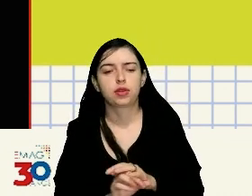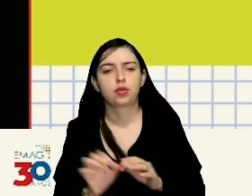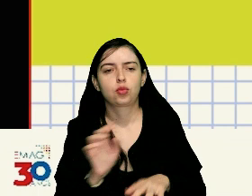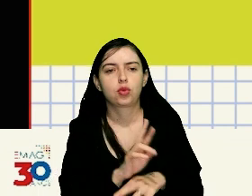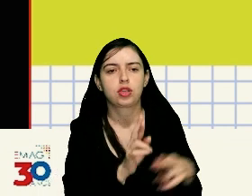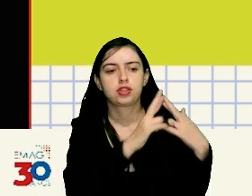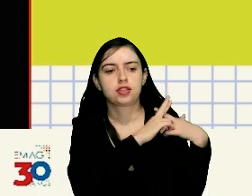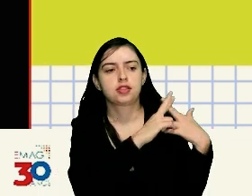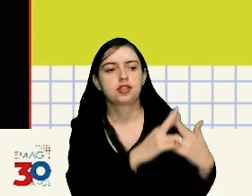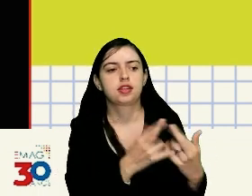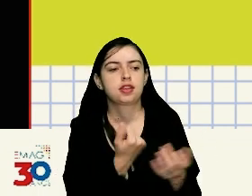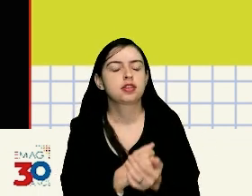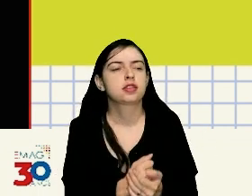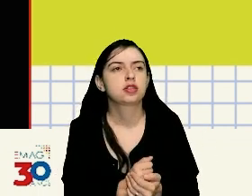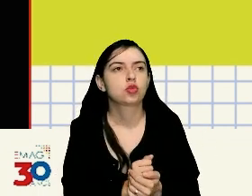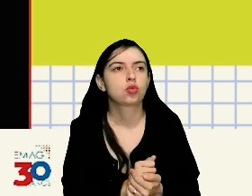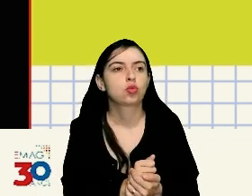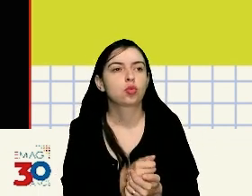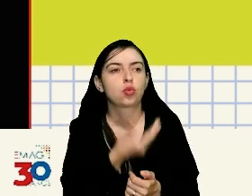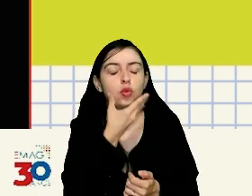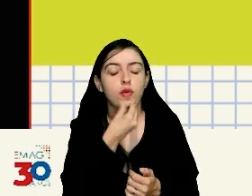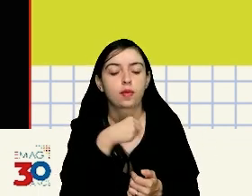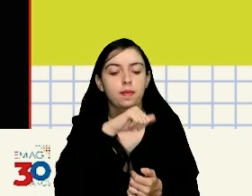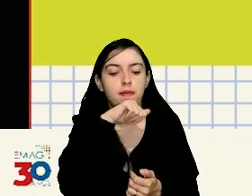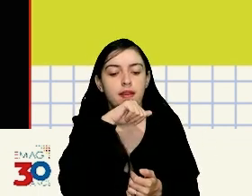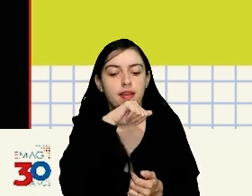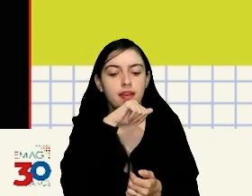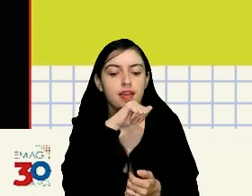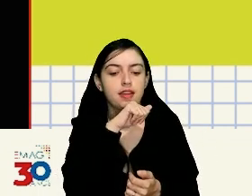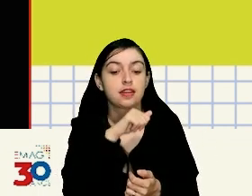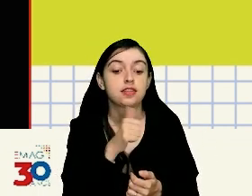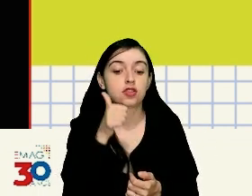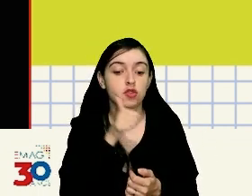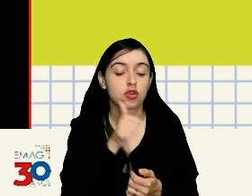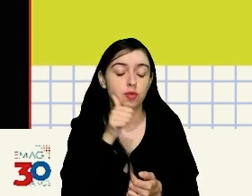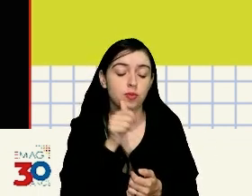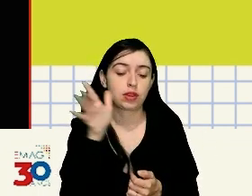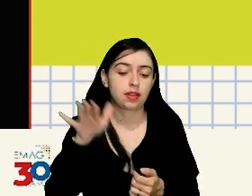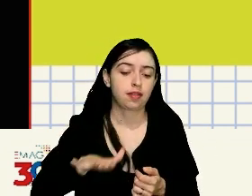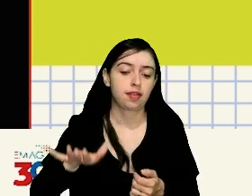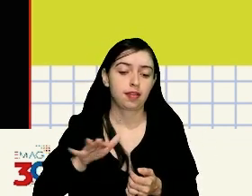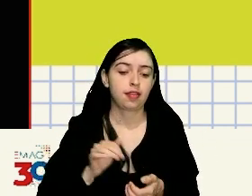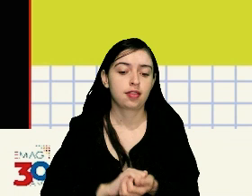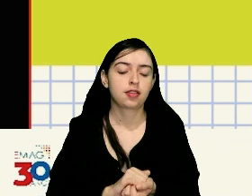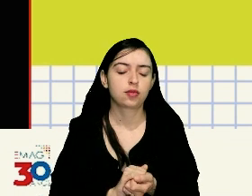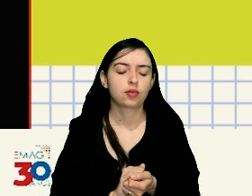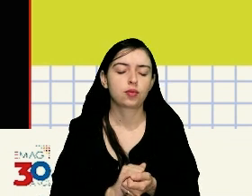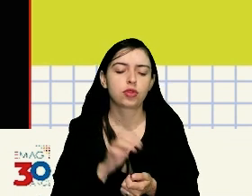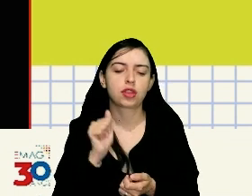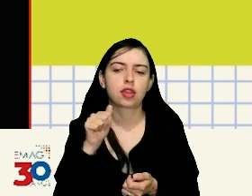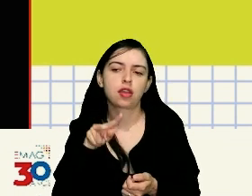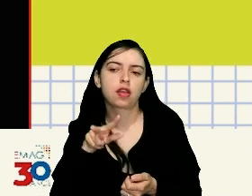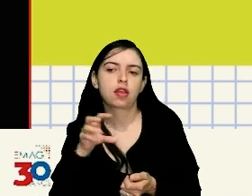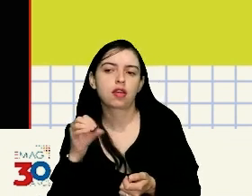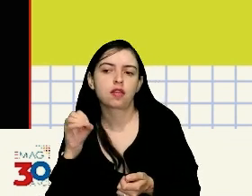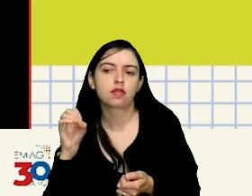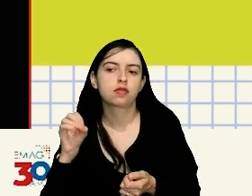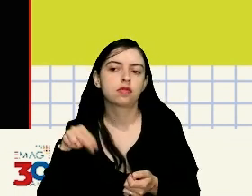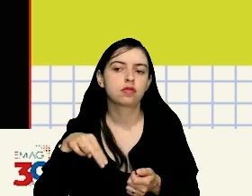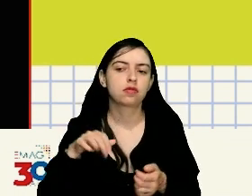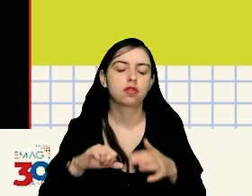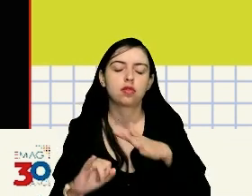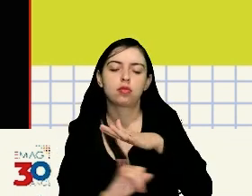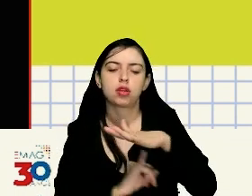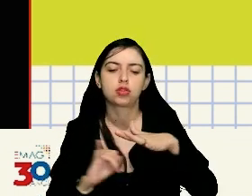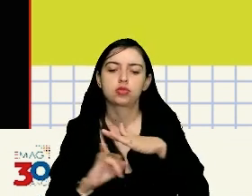sei se vocês sabem, mas saiu esse ano do Instituto Avon, ou outro instituto de pesquisa, não lembro muito bem,